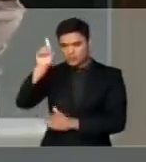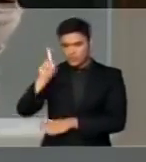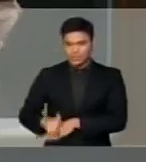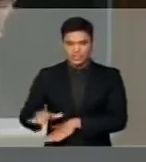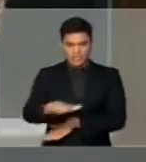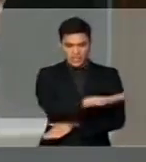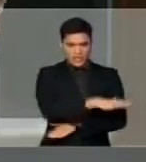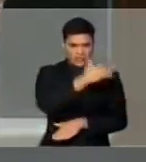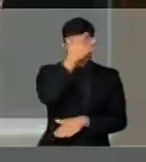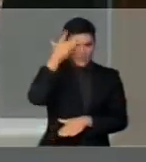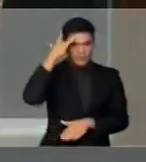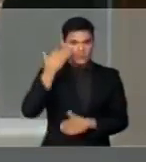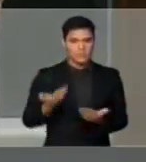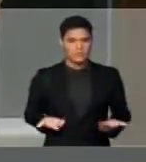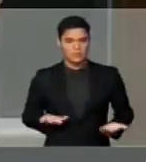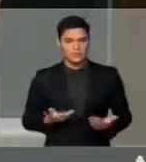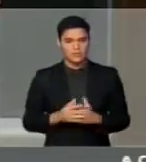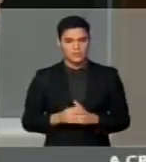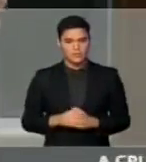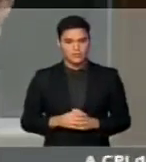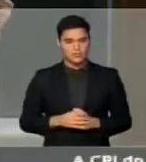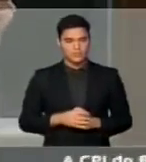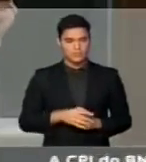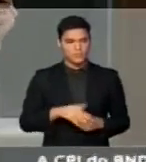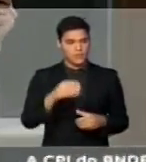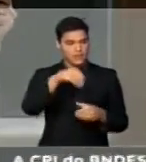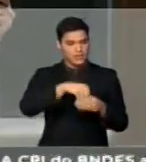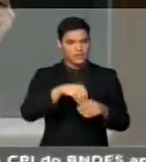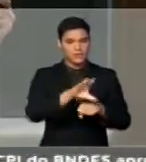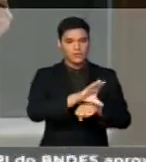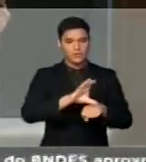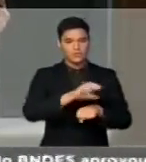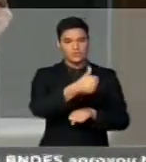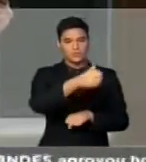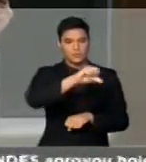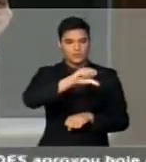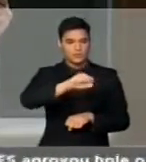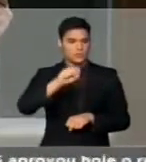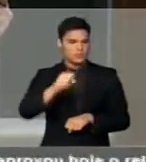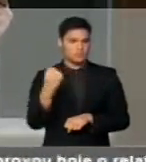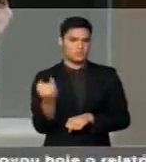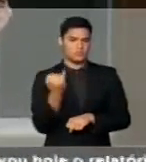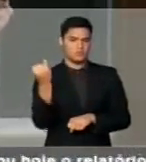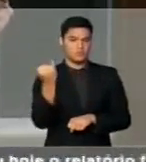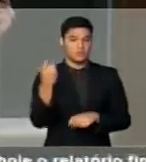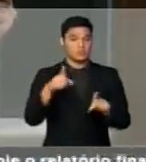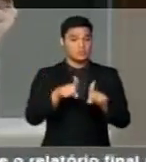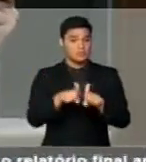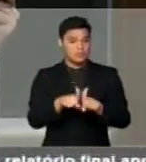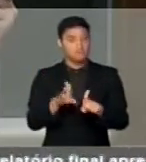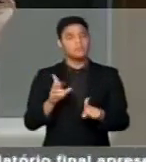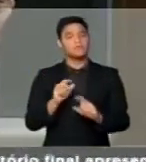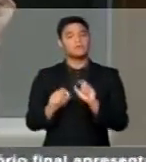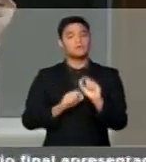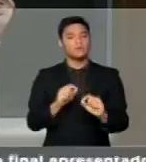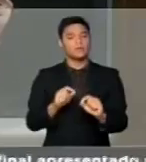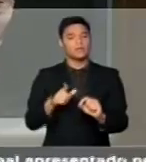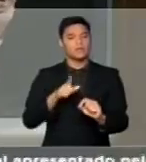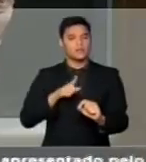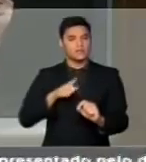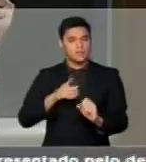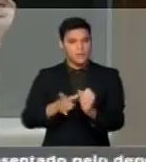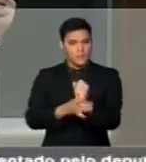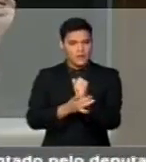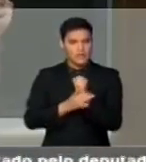brasileiro, um avanço da Constituição de 88, e mais, a garantia de que existe sim